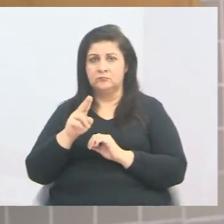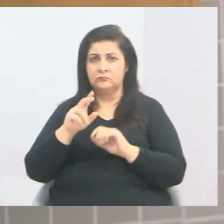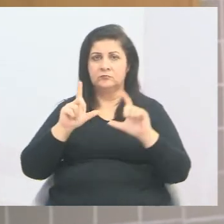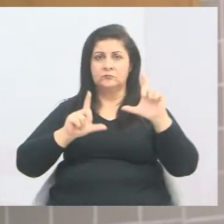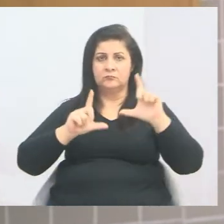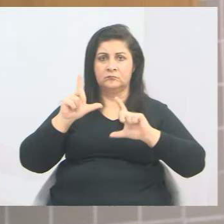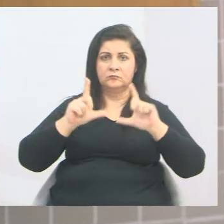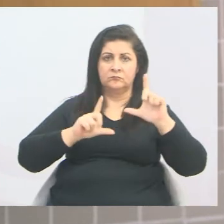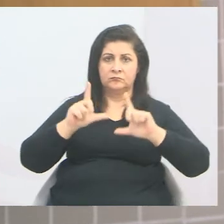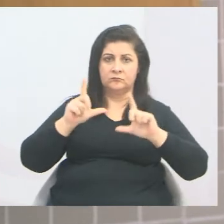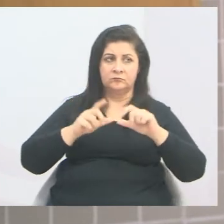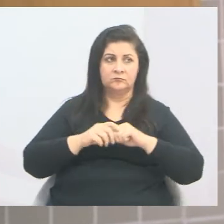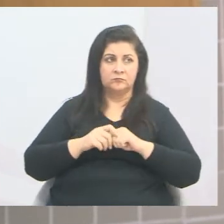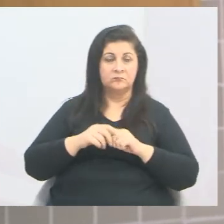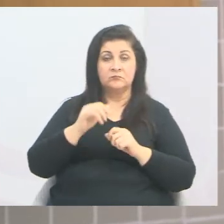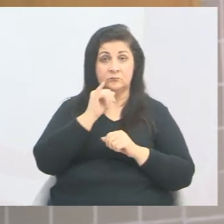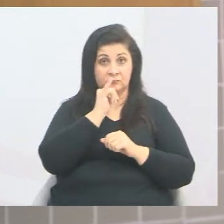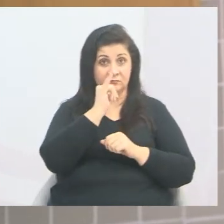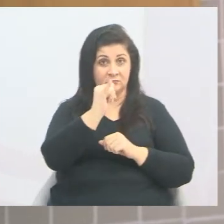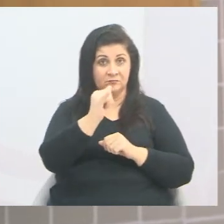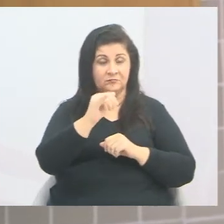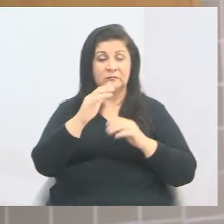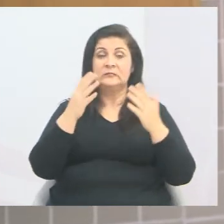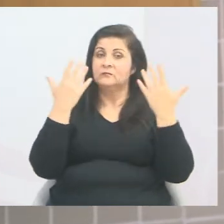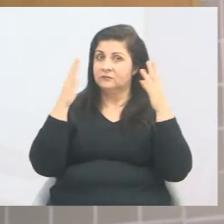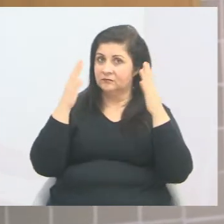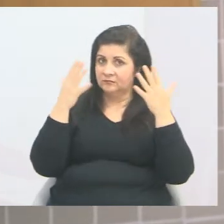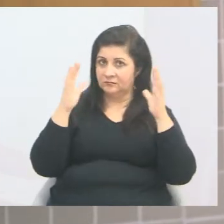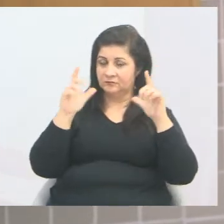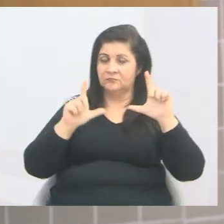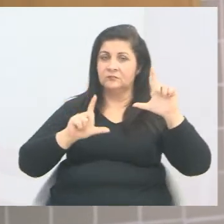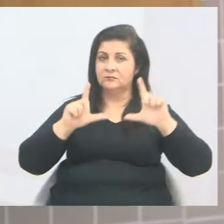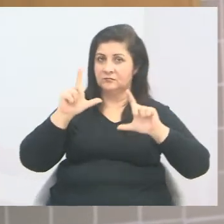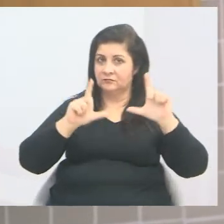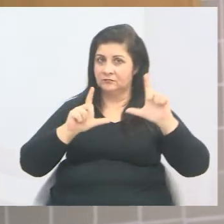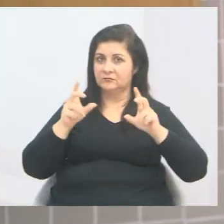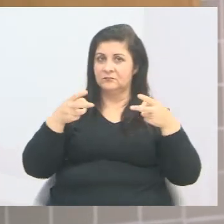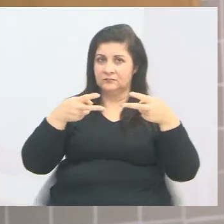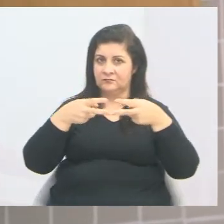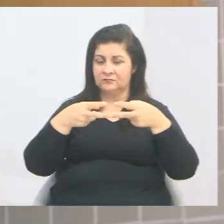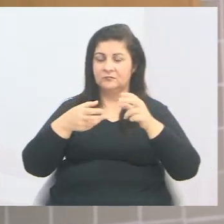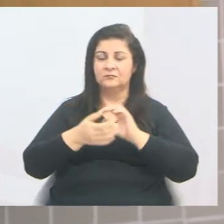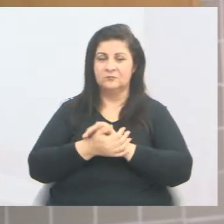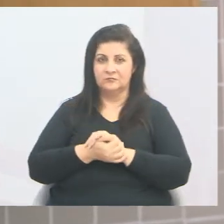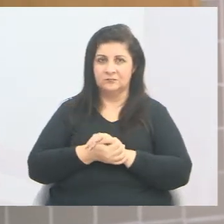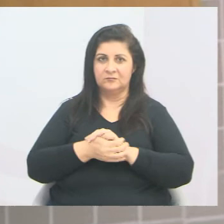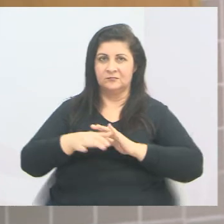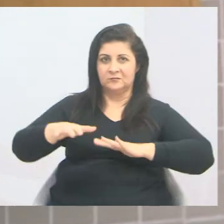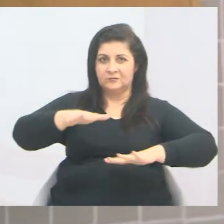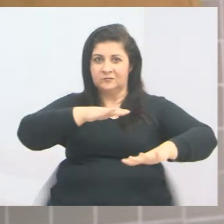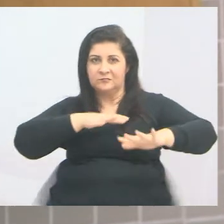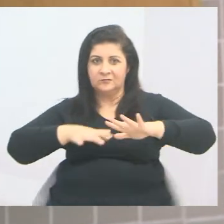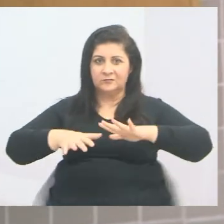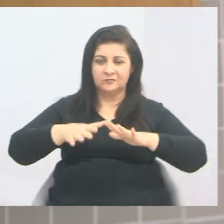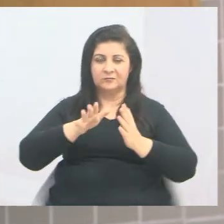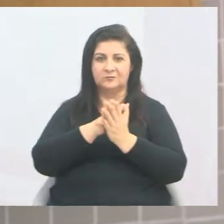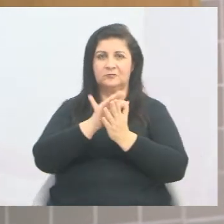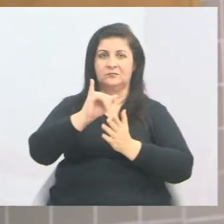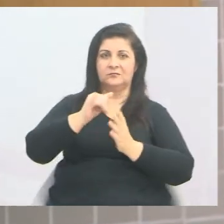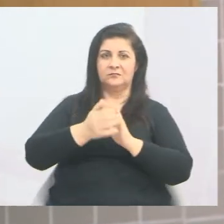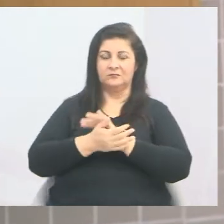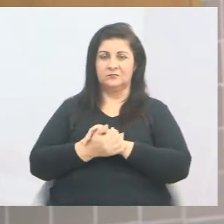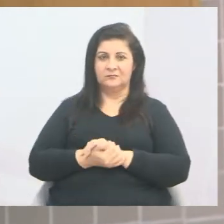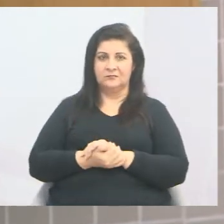Câmara, né, até elogiar aqui o trabalho de todo mundo aqui, que ele usa um trabalho que é movimenta Jacareí, né, que é uma